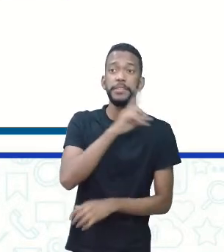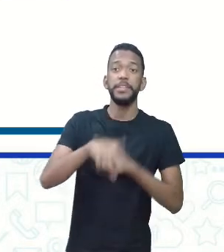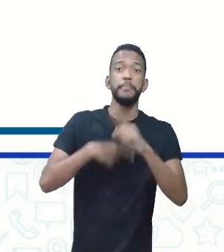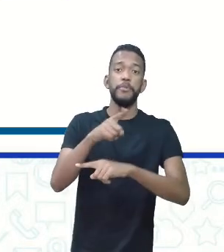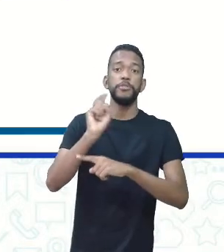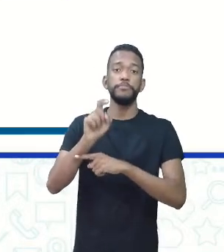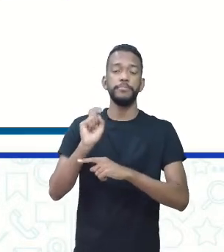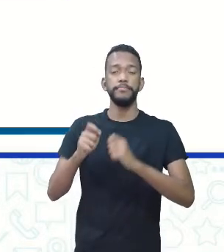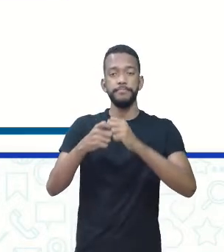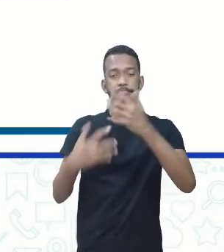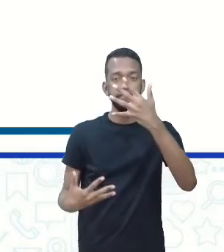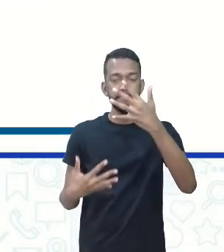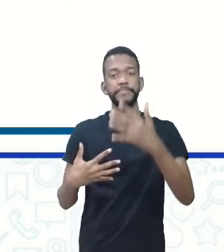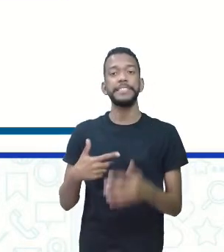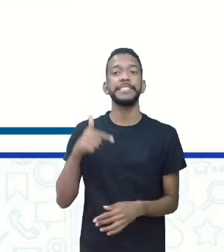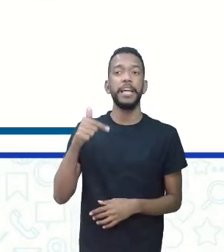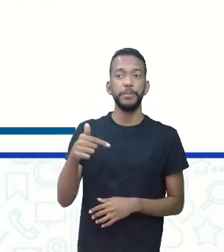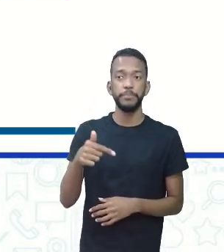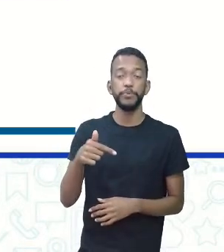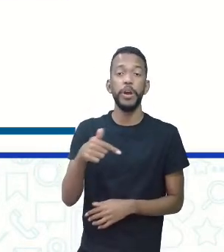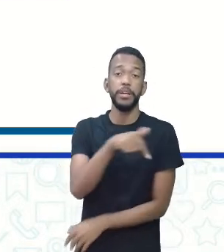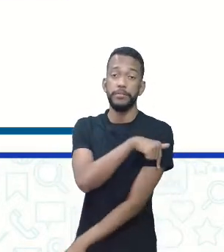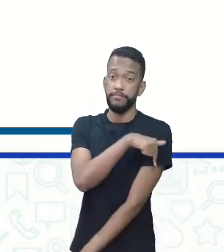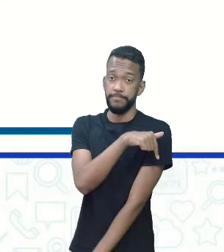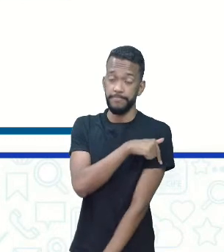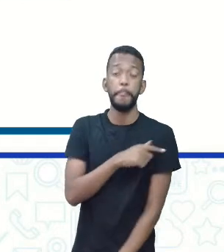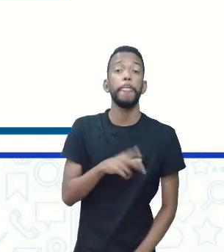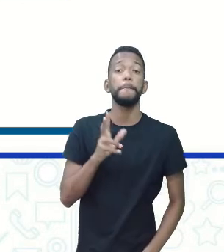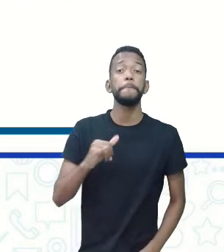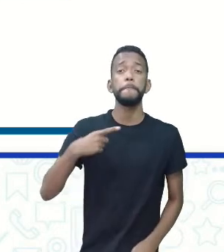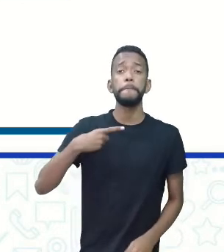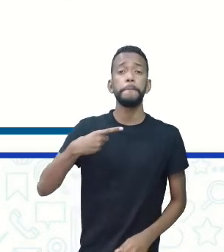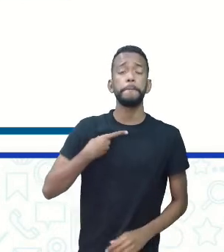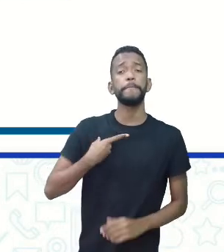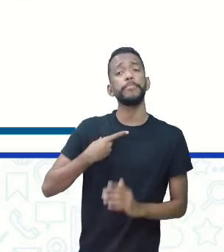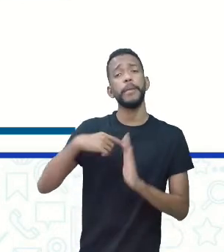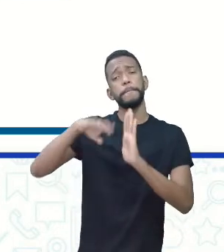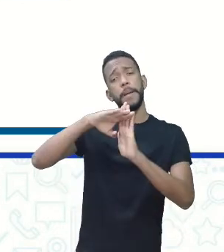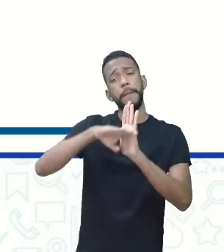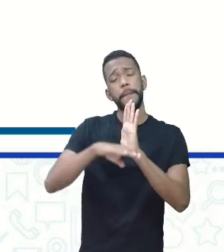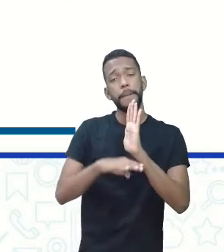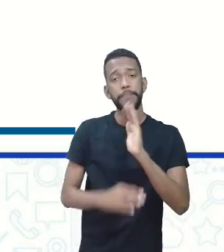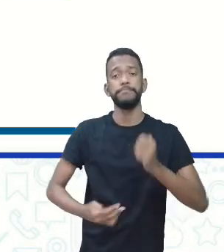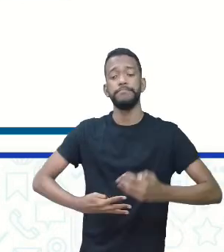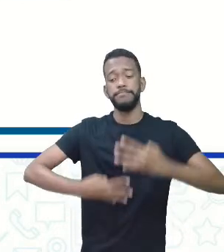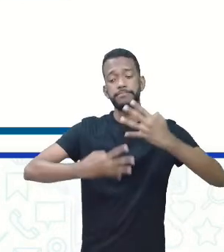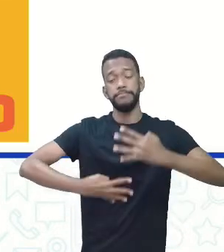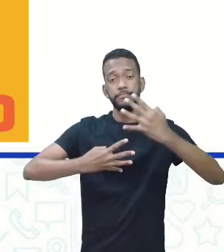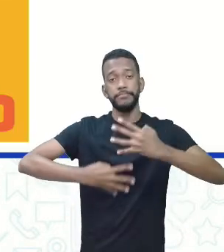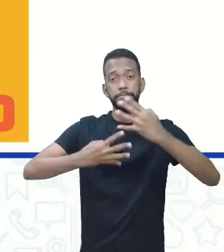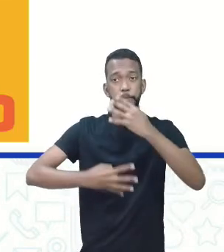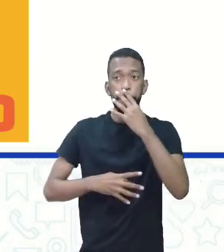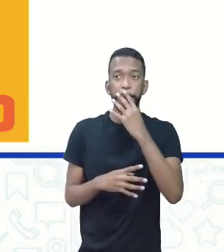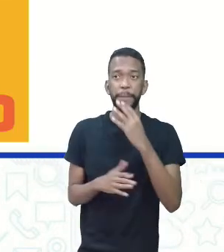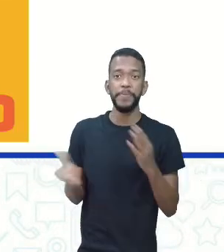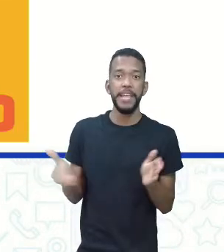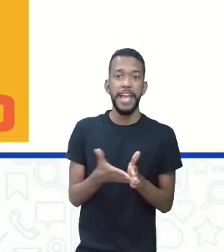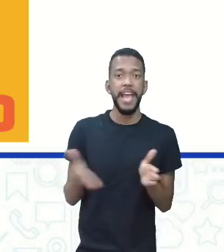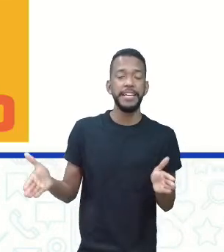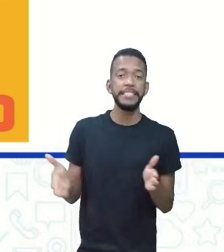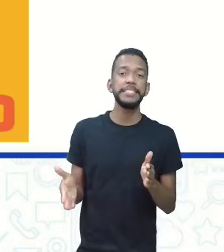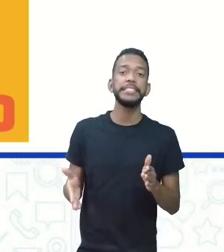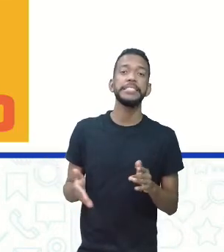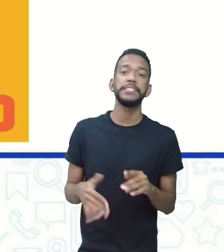bom? Lá vai ter uma lista de arquivos e tudo mais. E o arquivo dessa semana, na verdade da